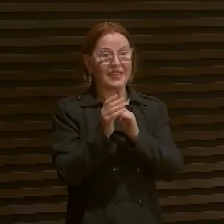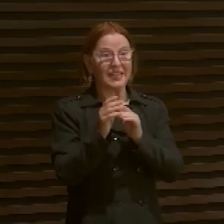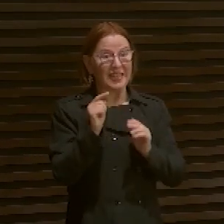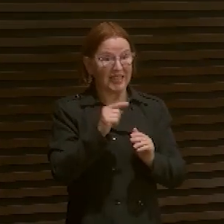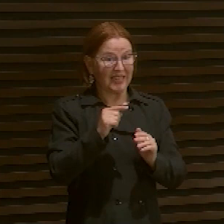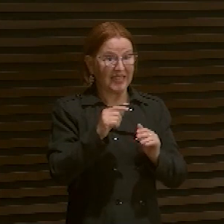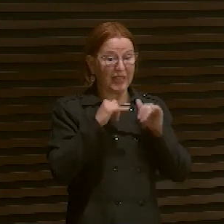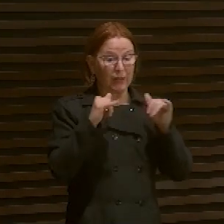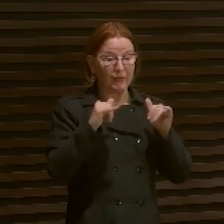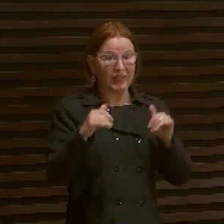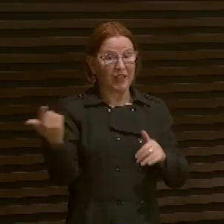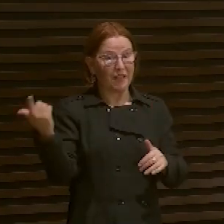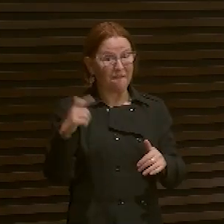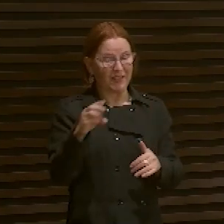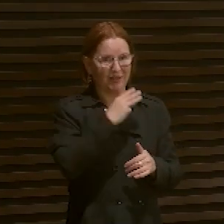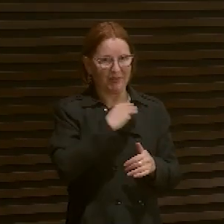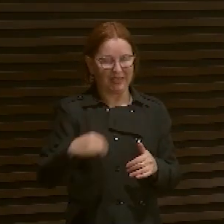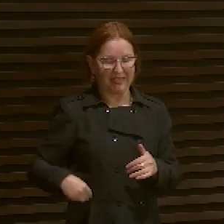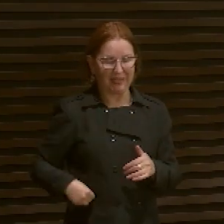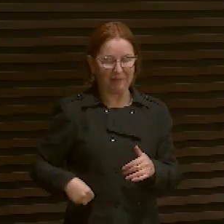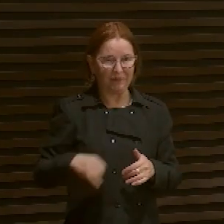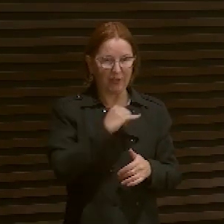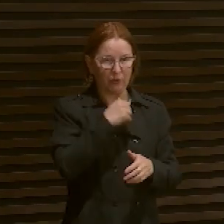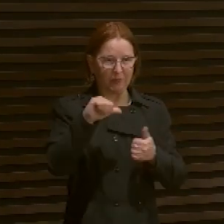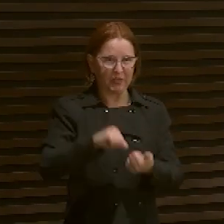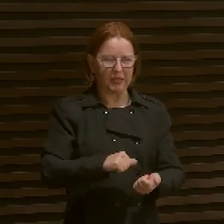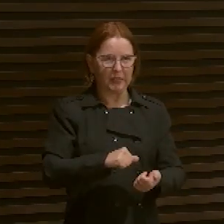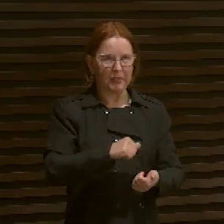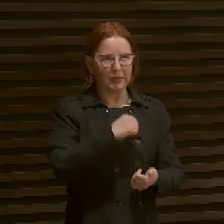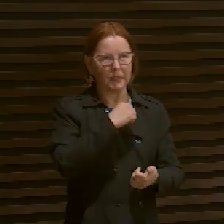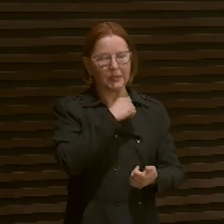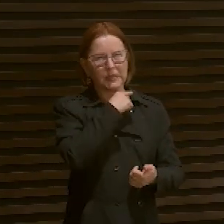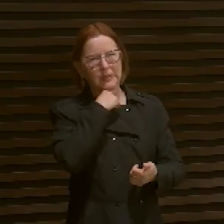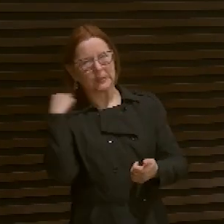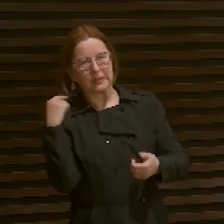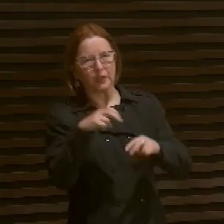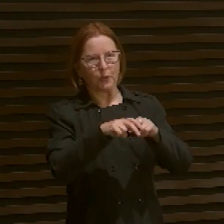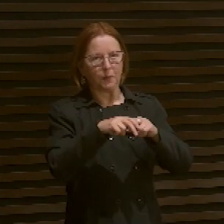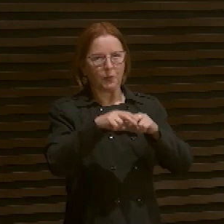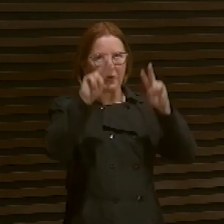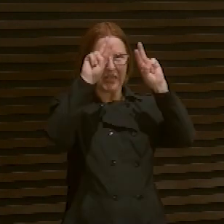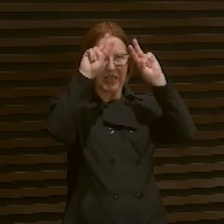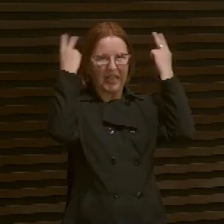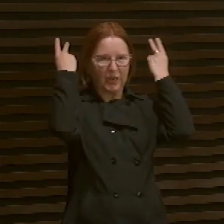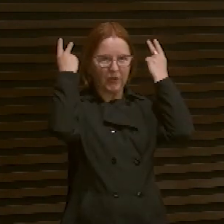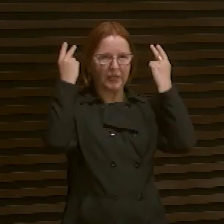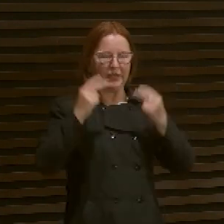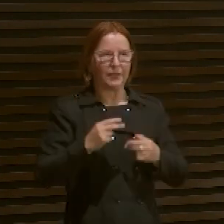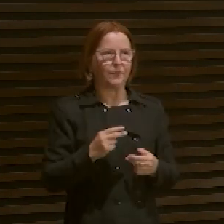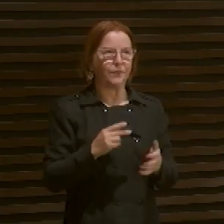do Messias. E João Batista fora decapitado por Herodes. Jesus recebeu essa notícia.